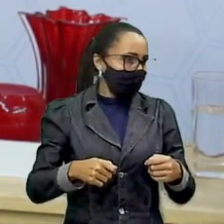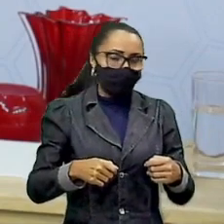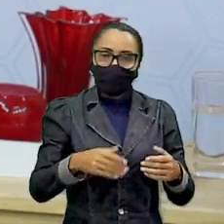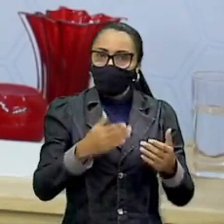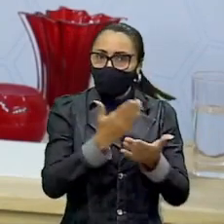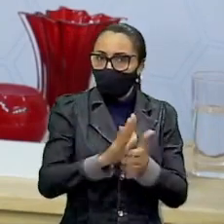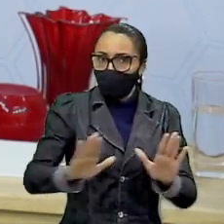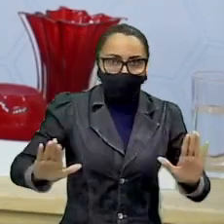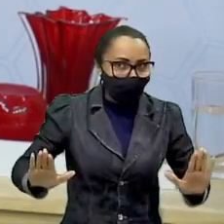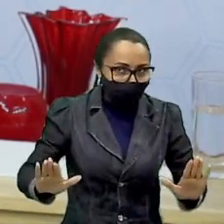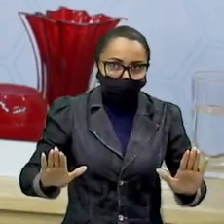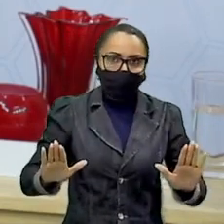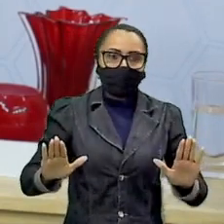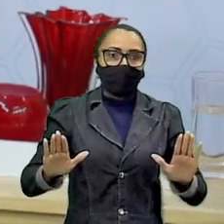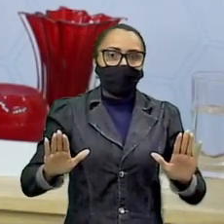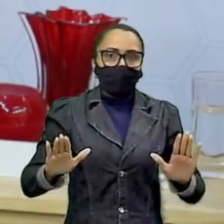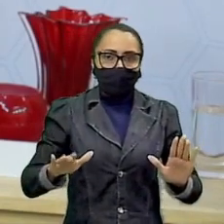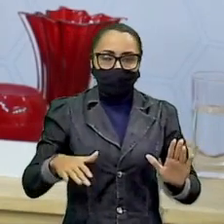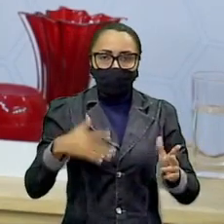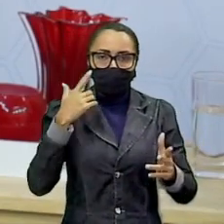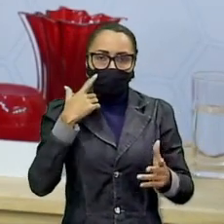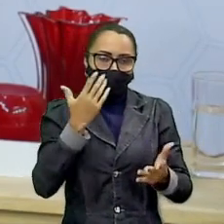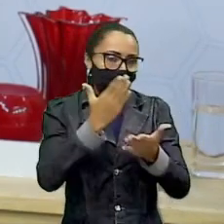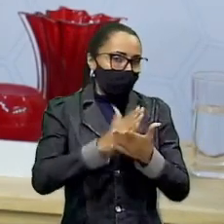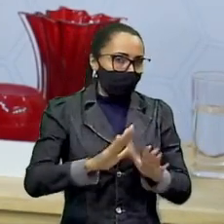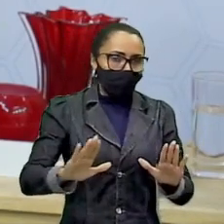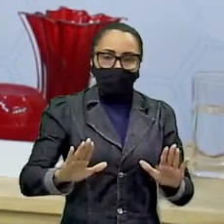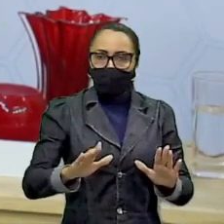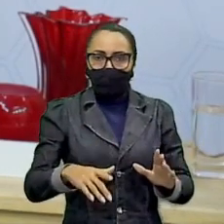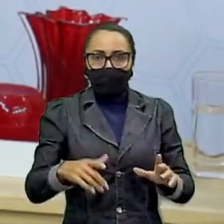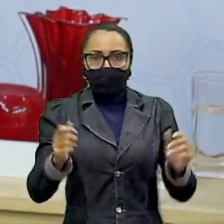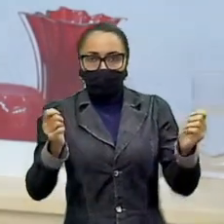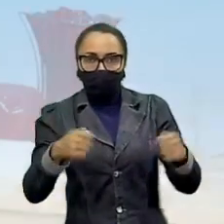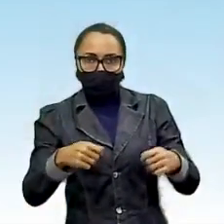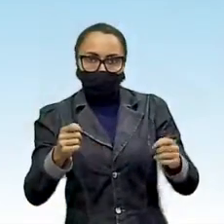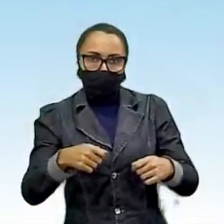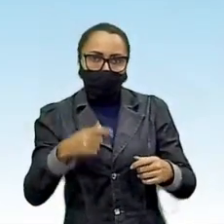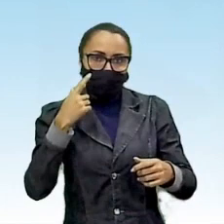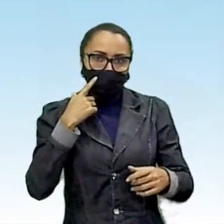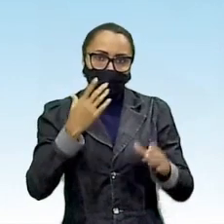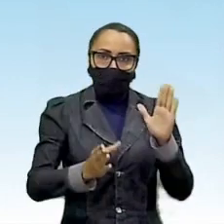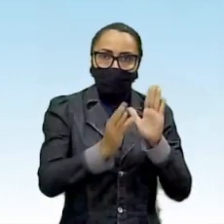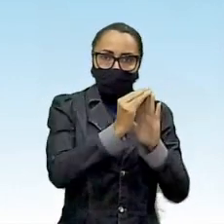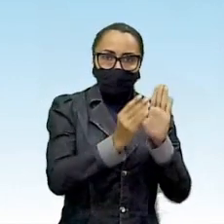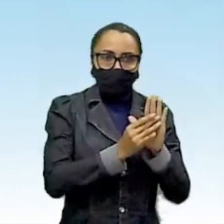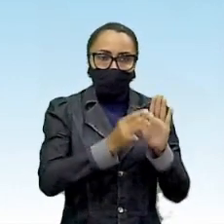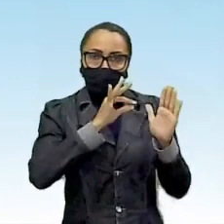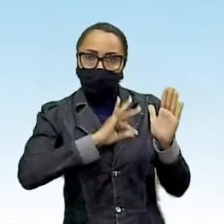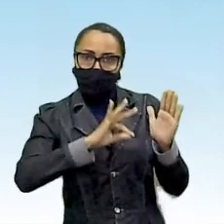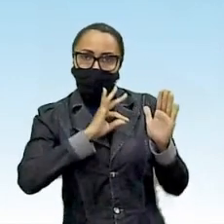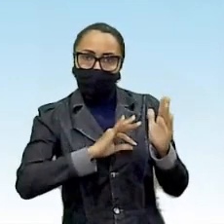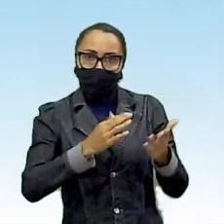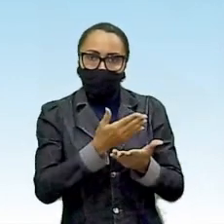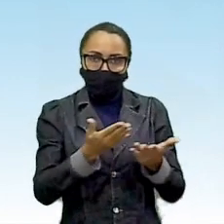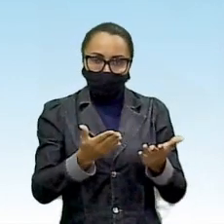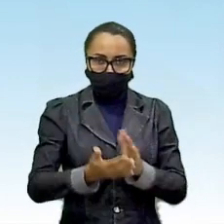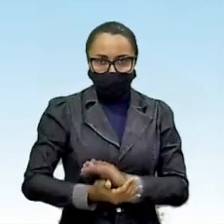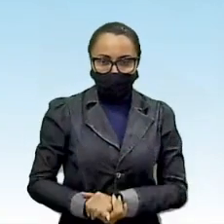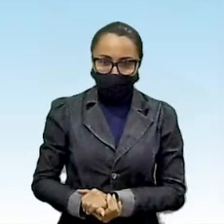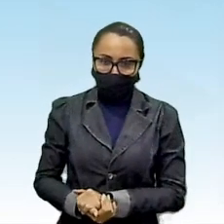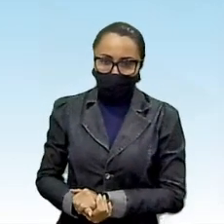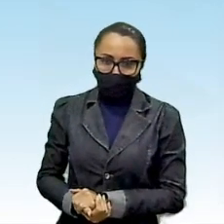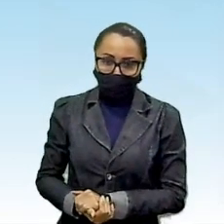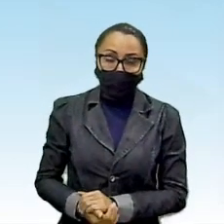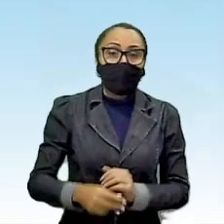mais, então foi retirado essa possibilidade do adicional de insalubridade para trabalhadores expostos ao sol.